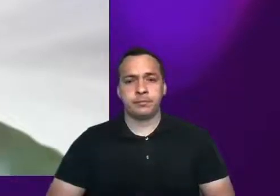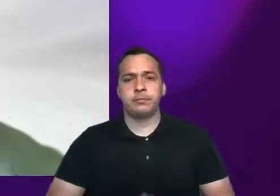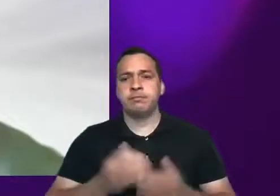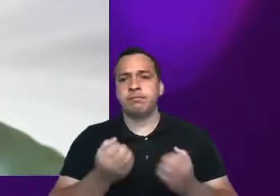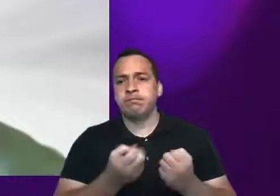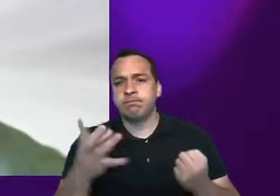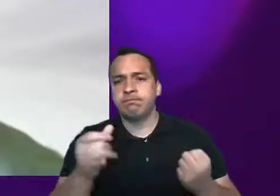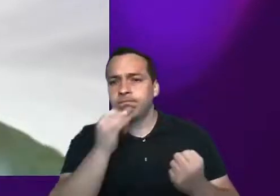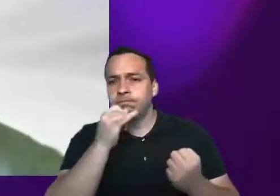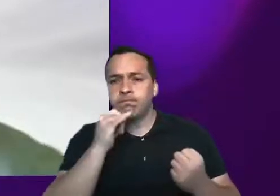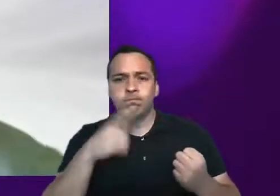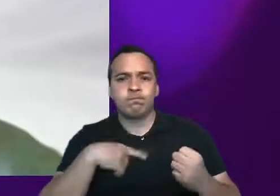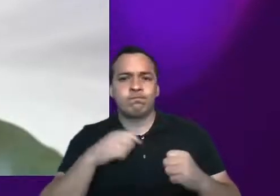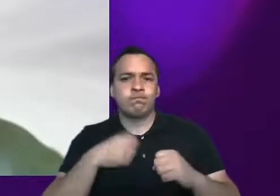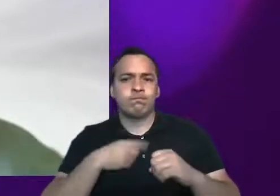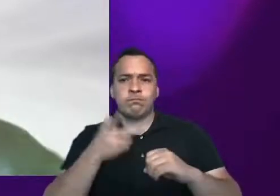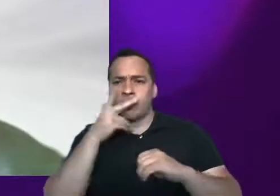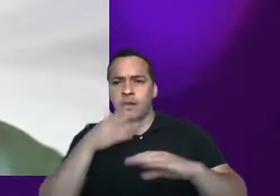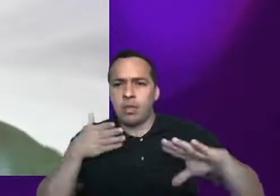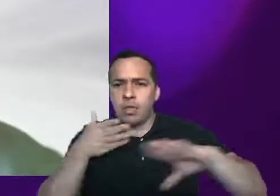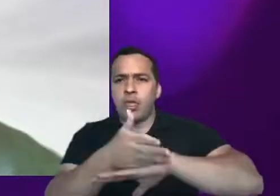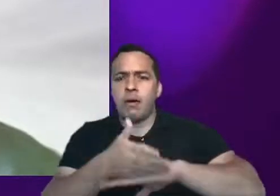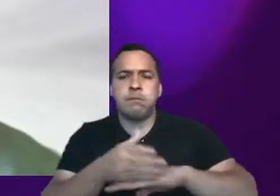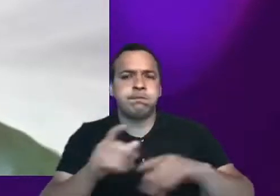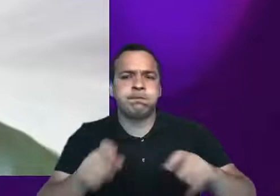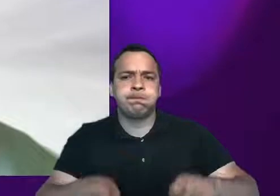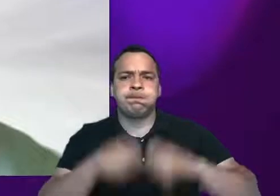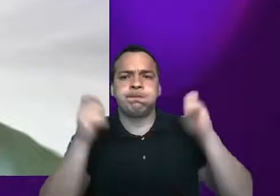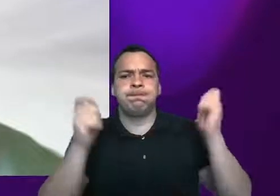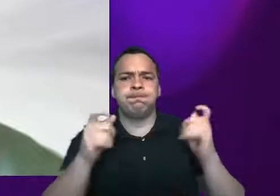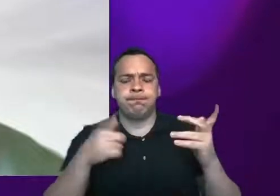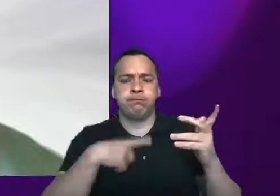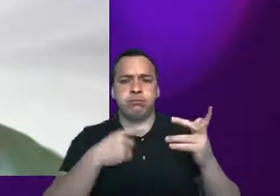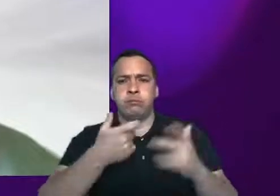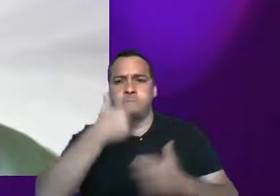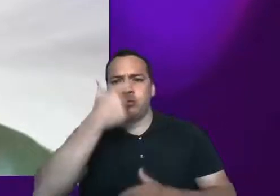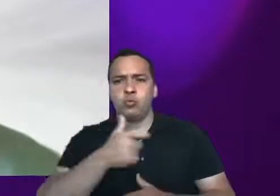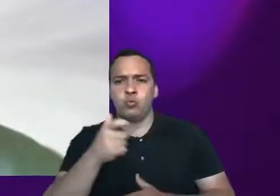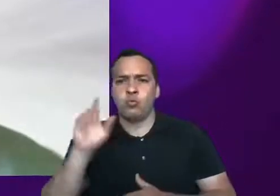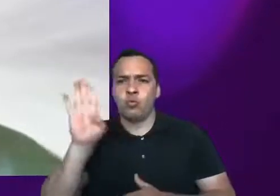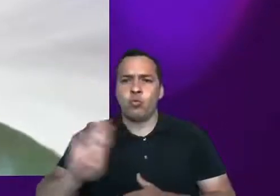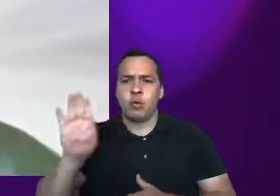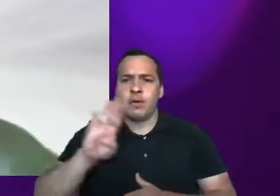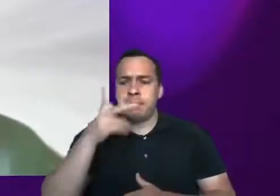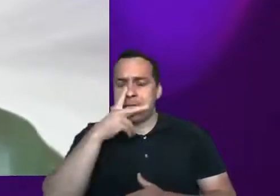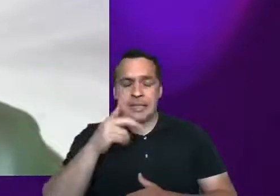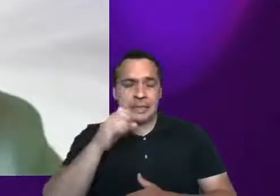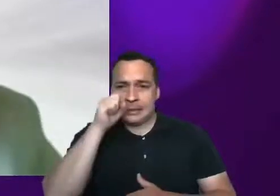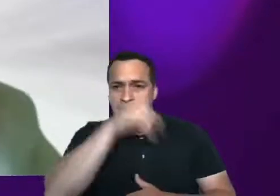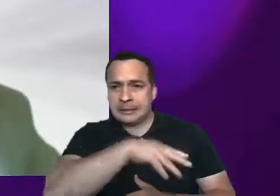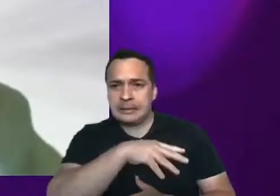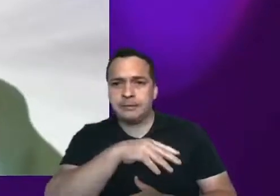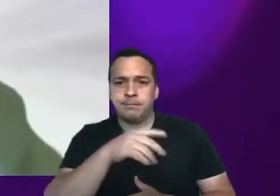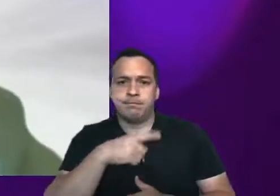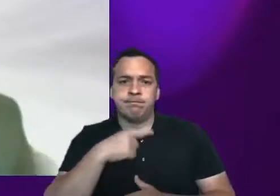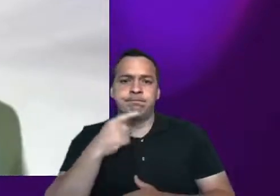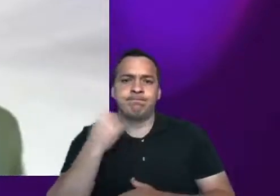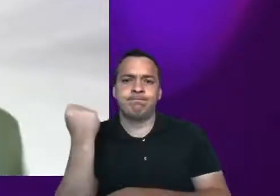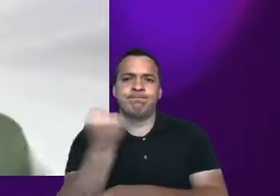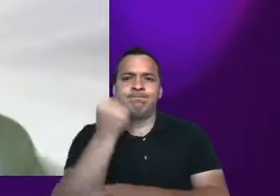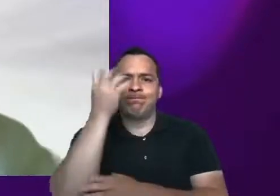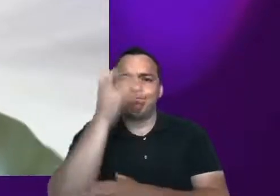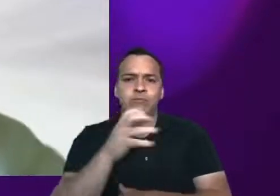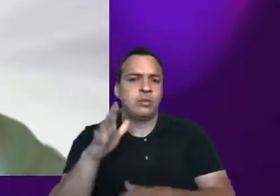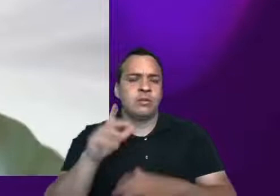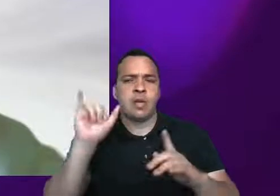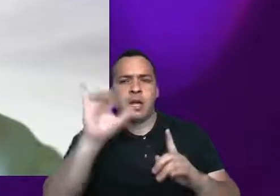invasivos, infiltrativos, e ele tem um comportamento biológico um pouquinho mais agressivo, e muitas vezes só a imagem não